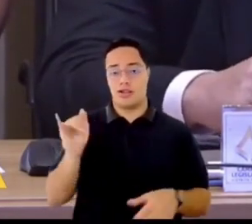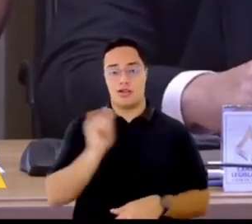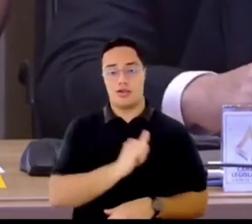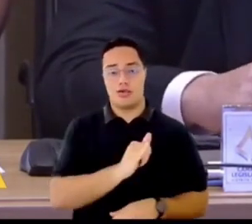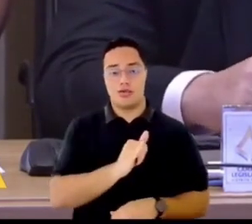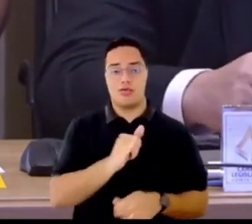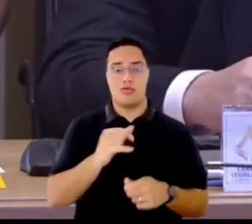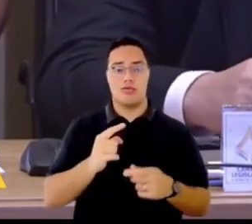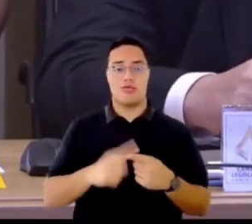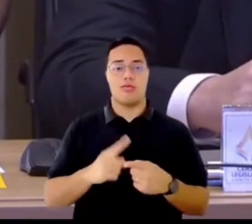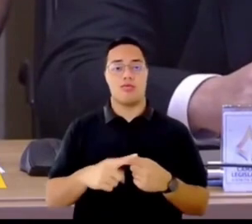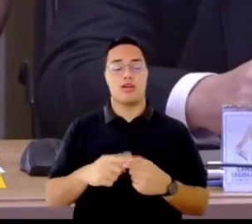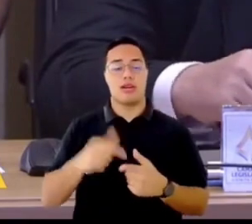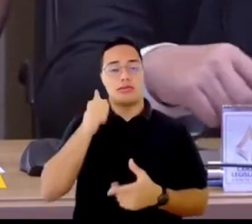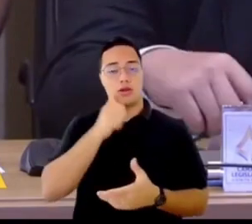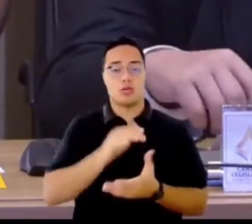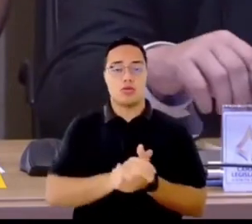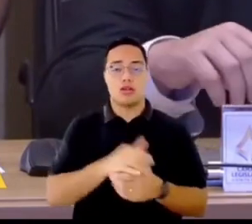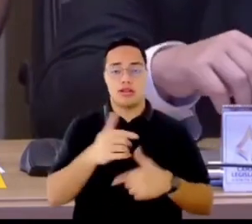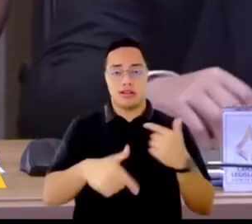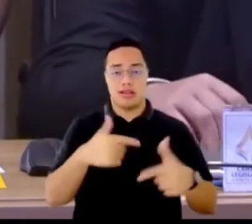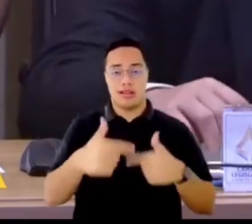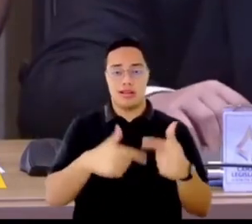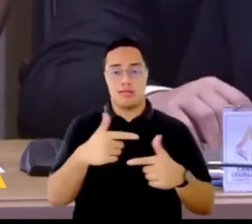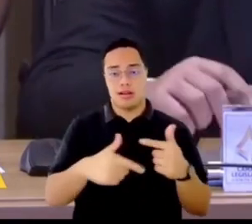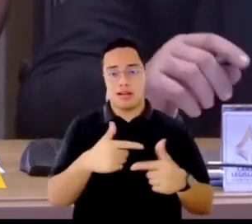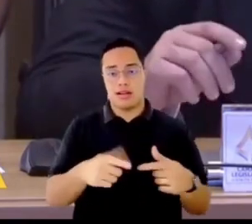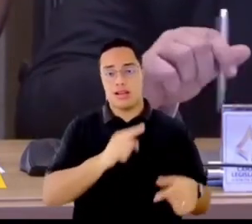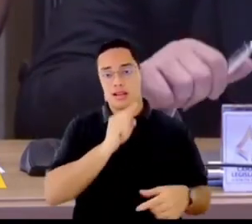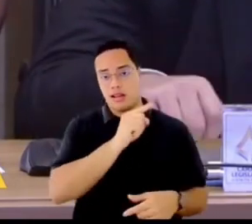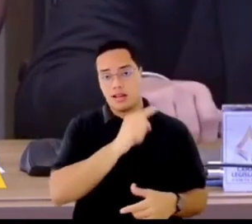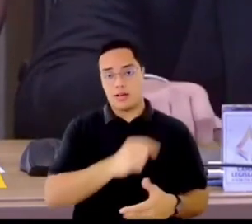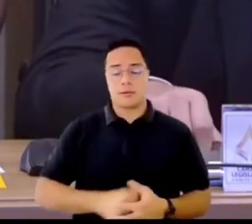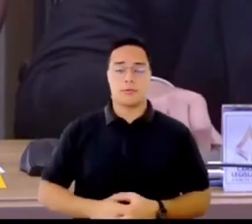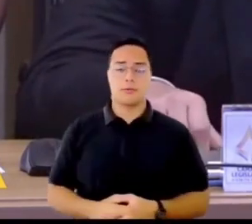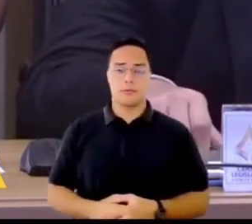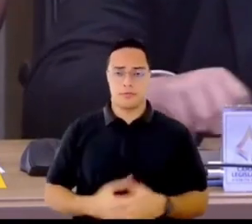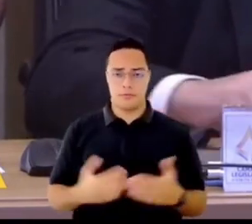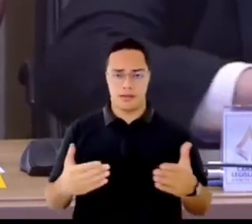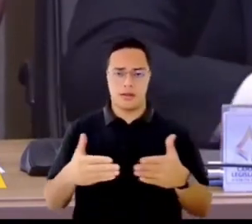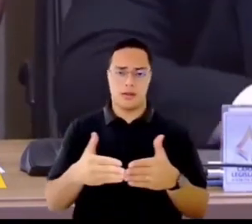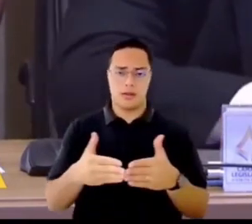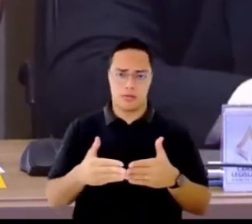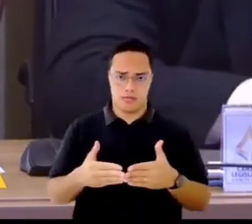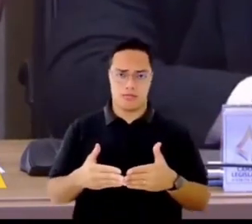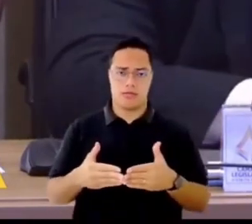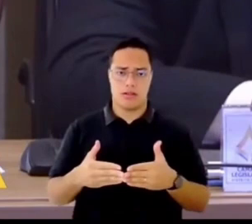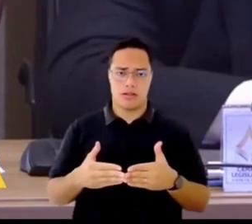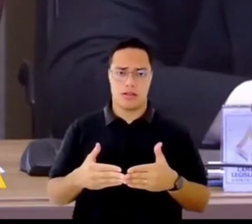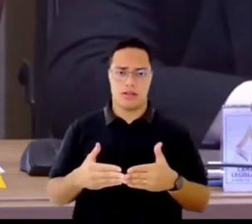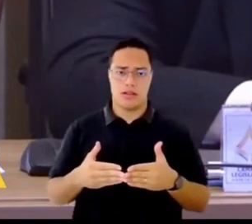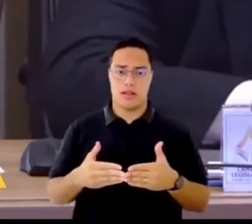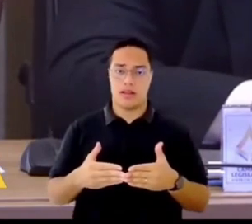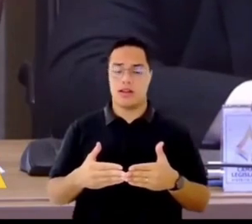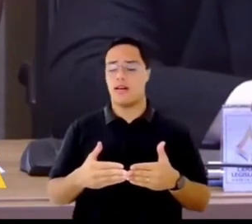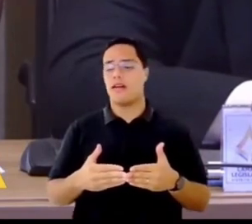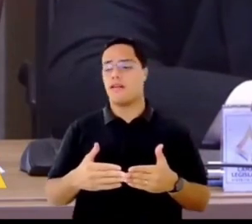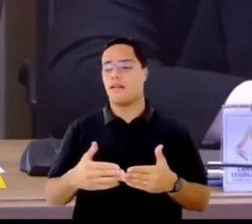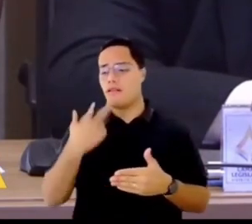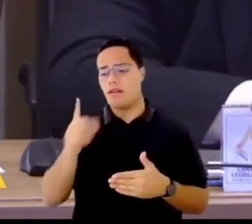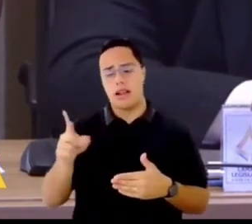embarcar a minha esposa, e pedi que ele procurasse solicitar um veículo de aplicativo, um